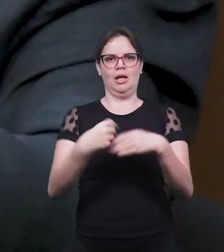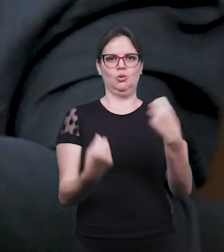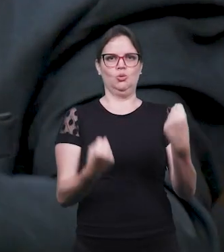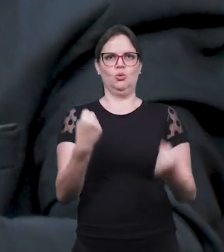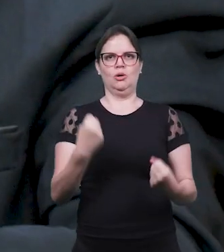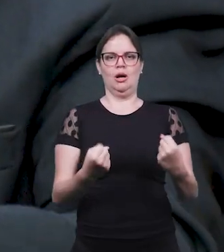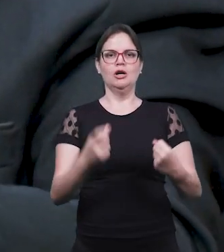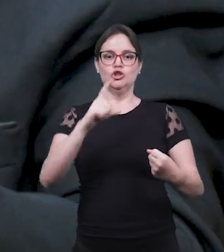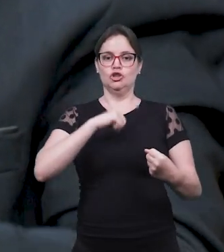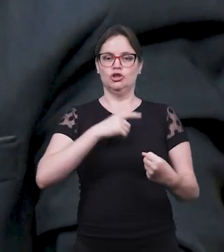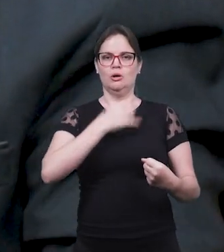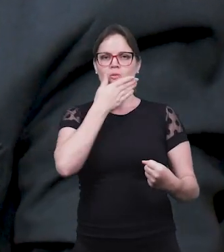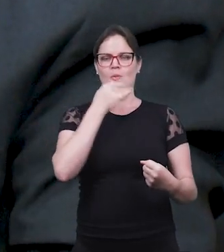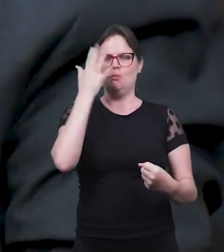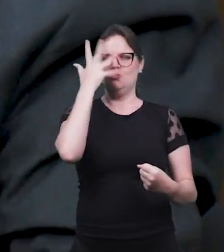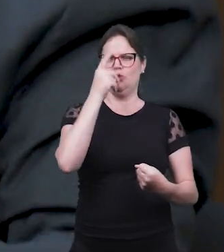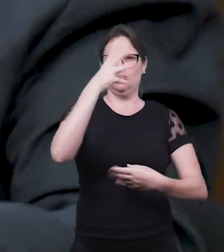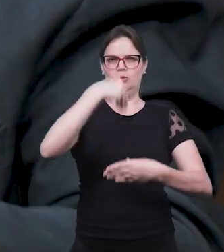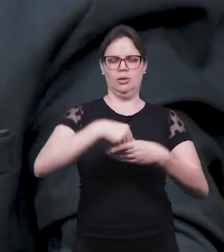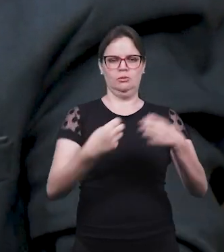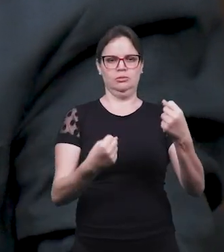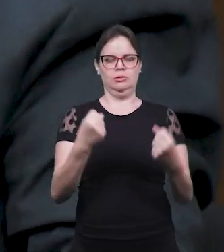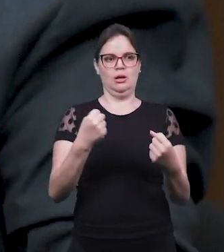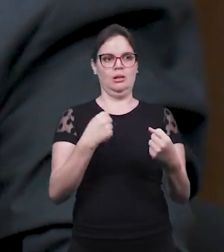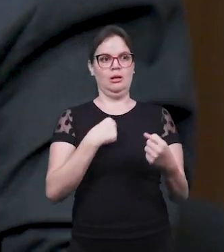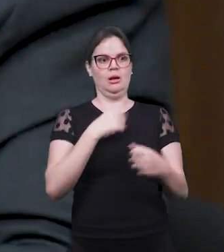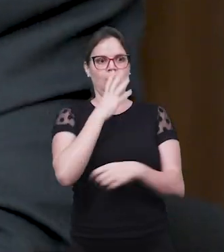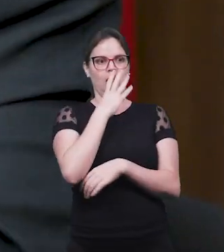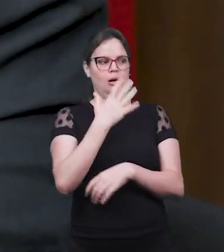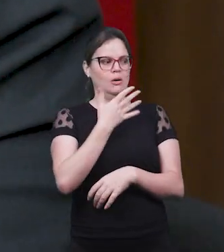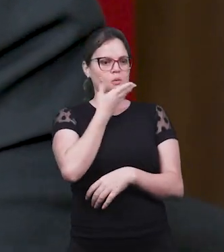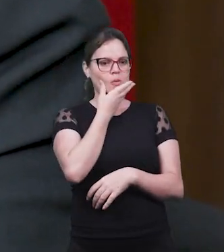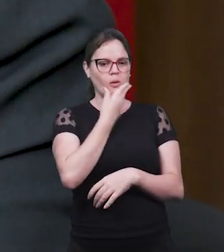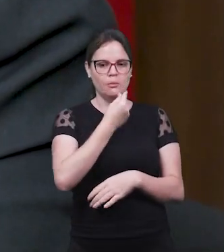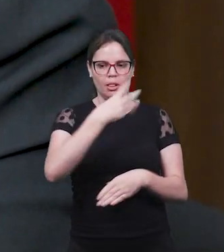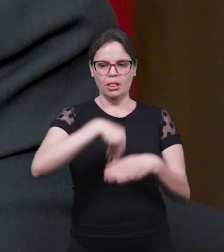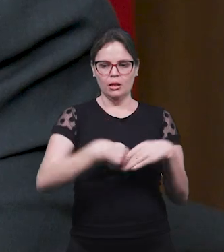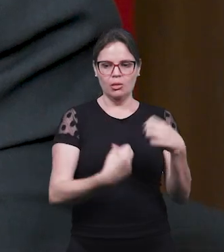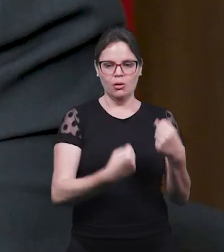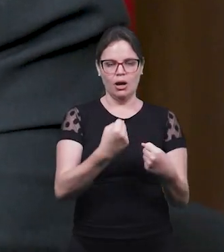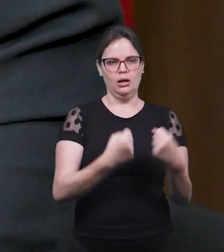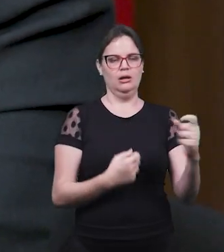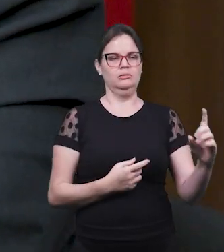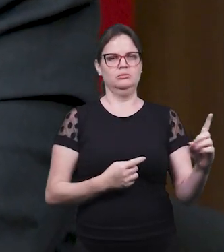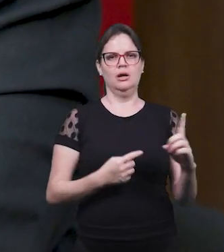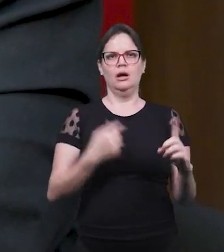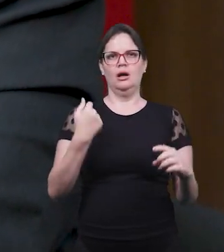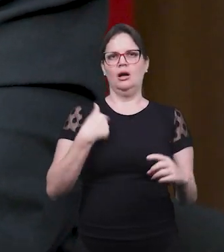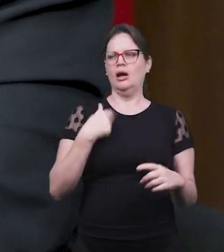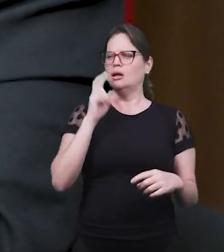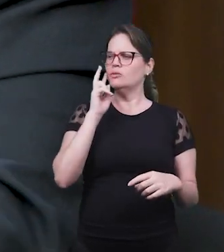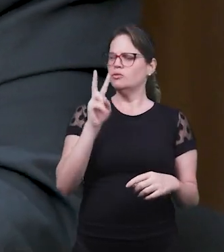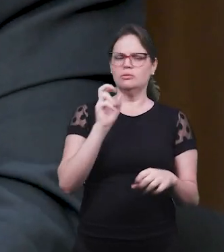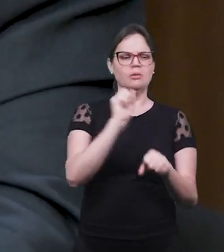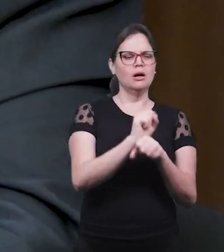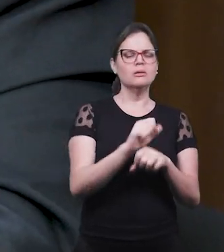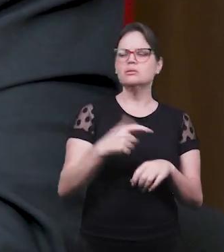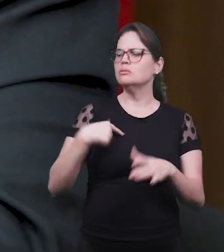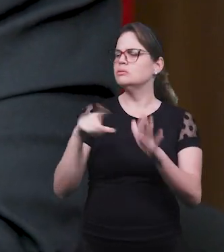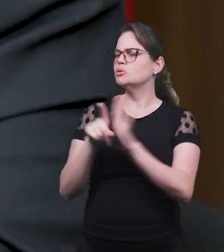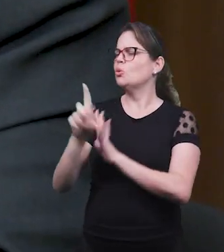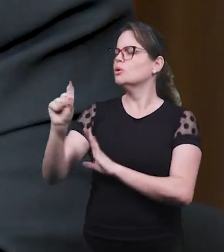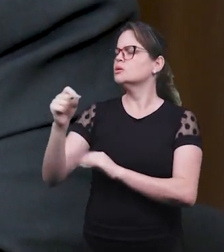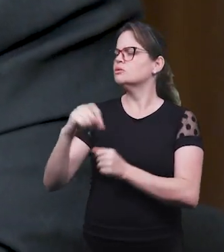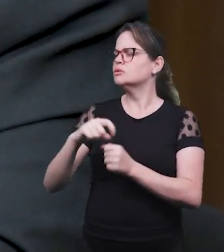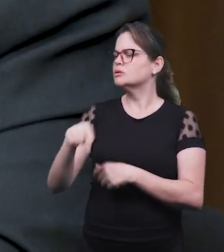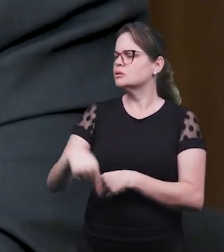muito bonito no volante do carro, ele tomou um susto quando ele viu aquilo ali e tal, e aí ela o viu também, parou, falou: o que você está fazendo aqui? Não, vim